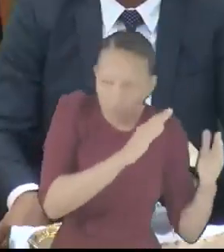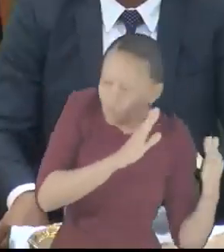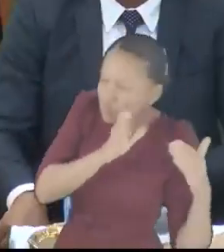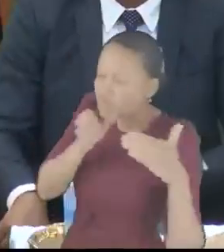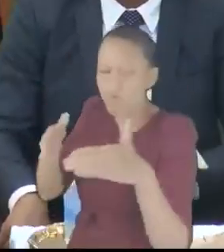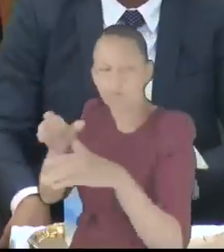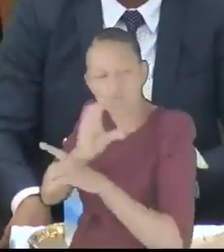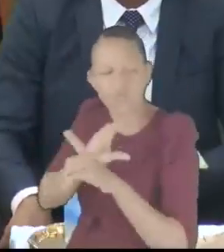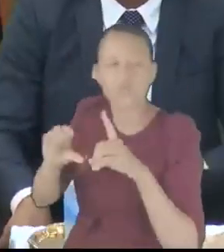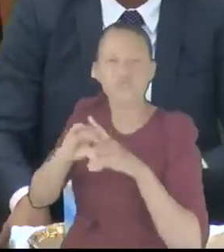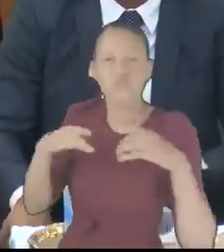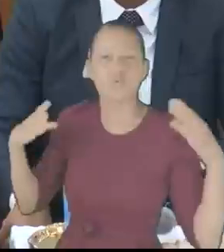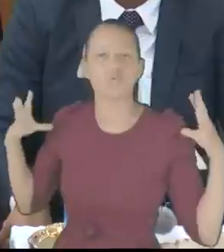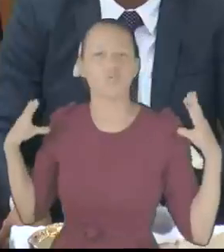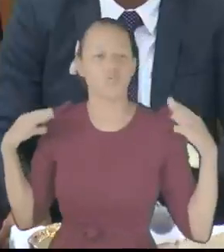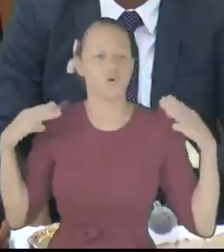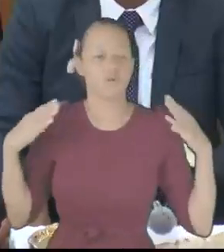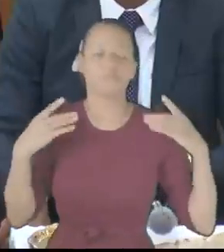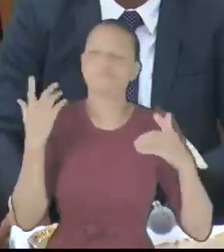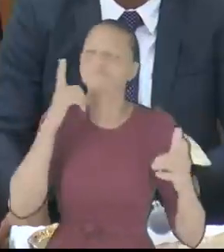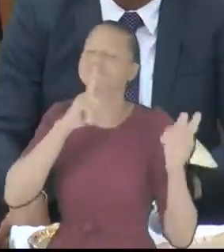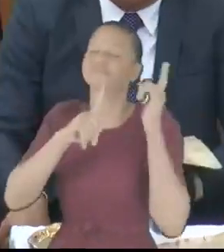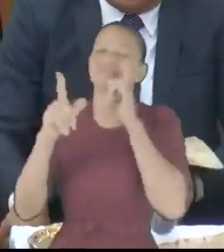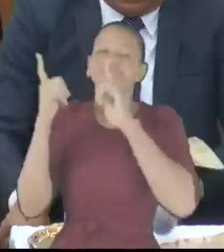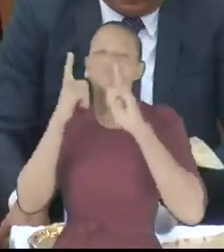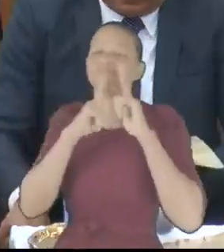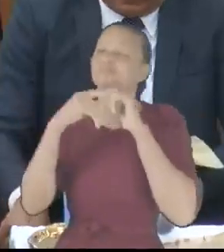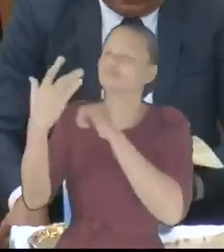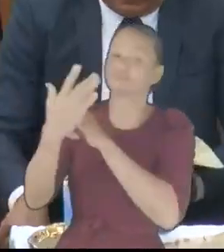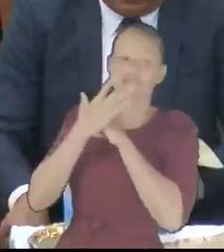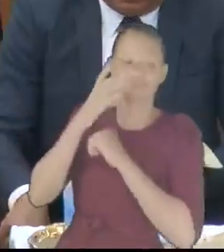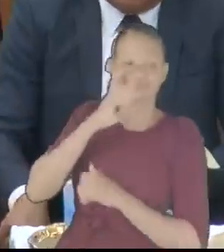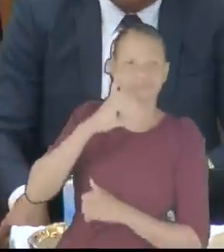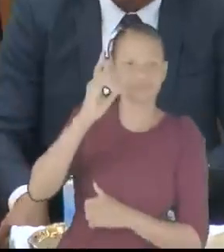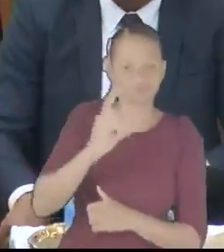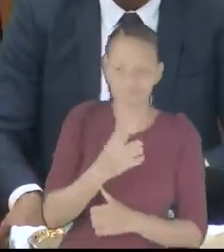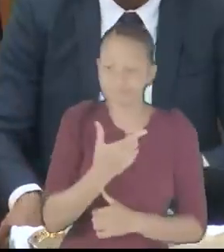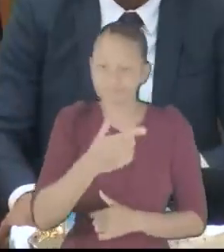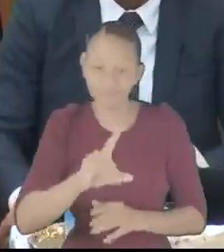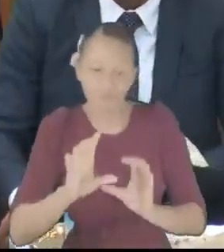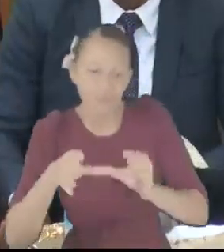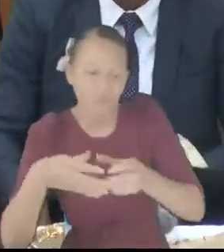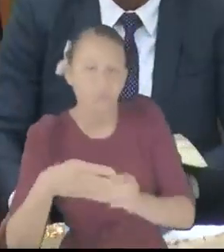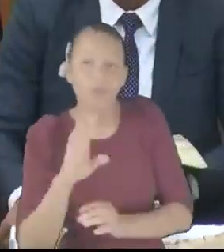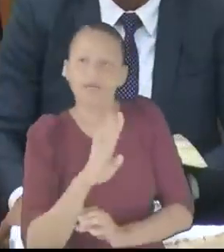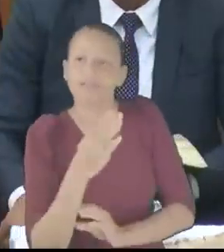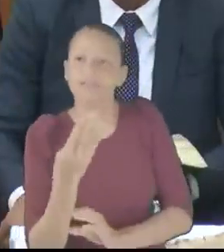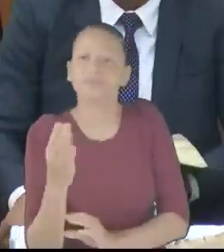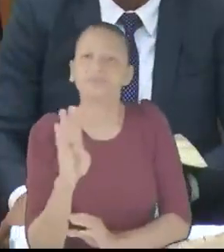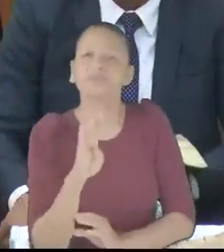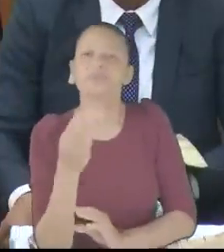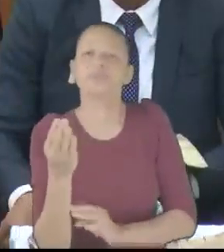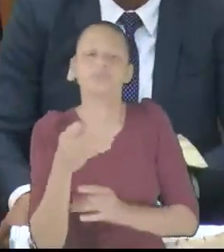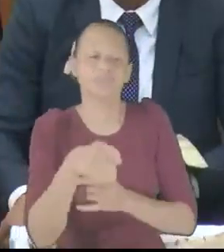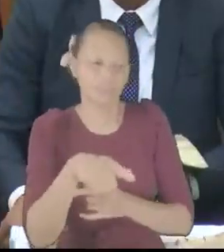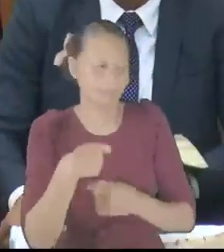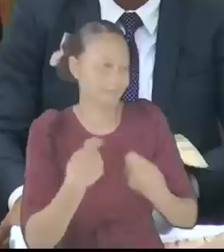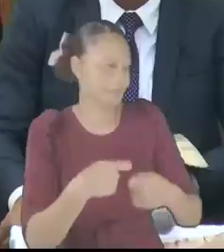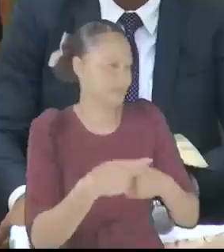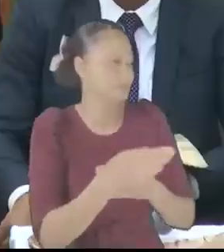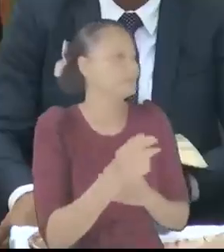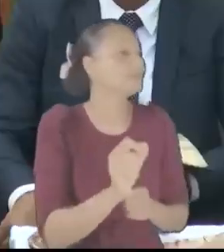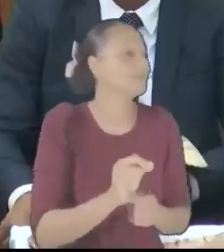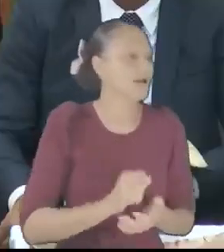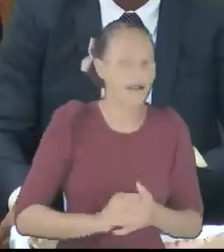culto aos anjos para poder alcançar o favor de Deus. Outros gnósticos diziam que tinha que